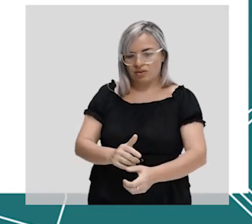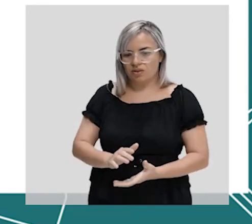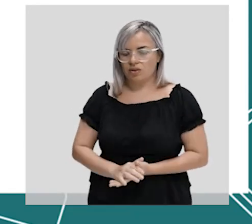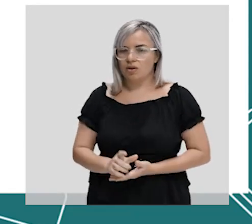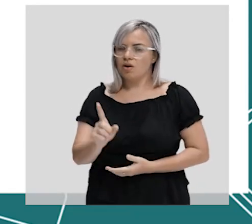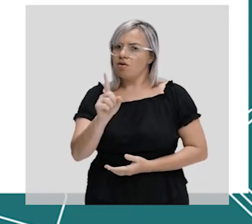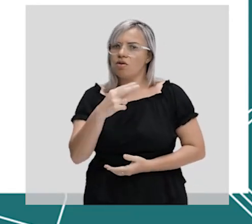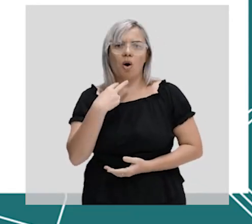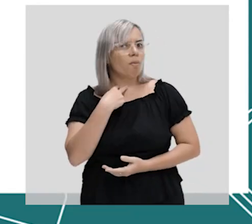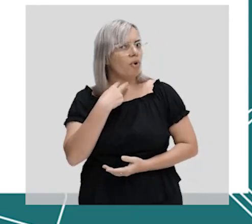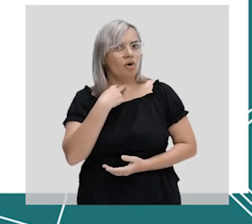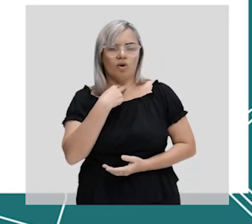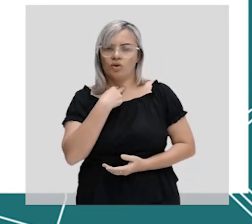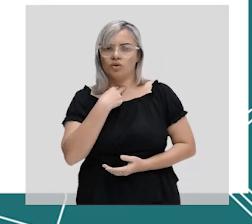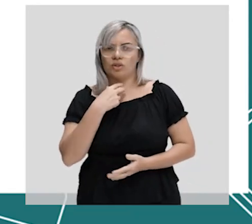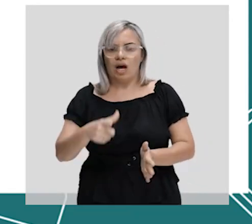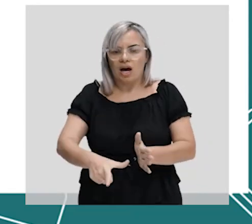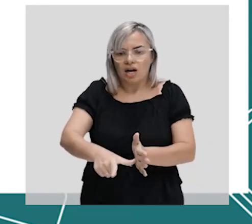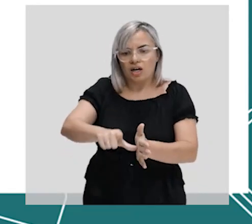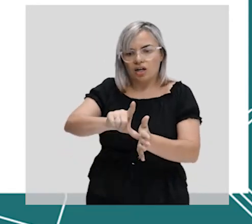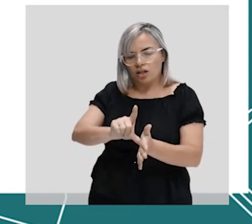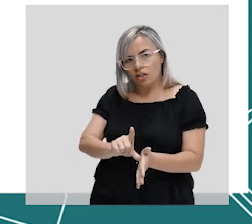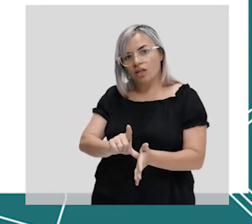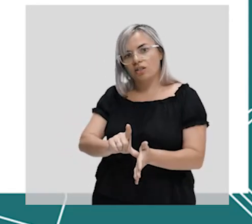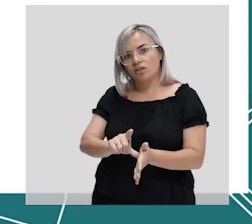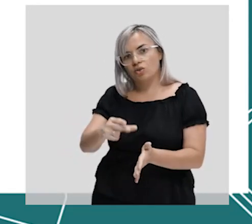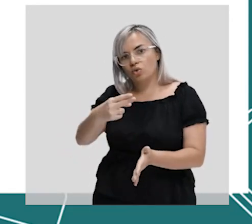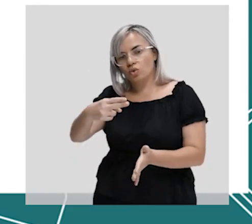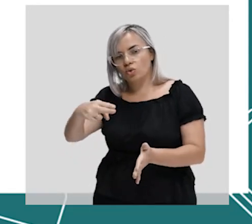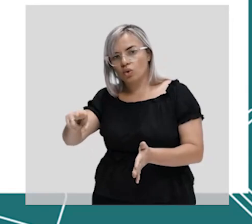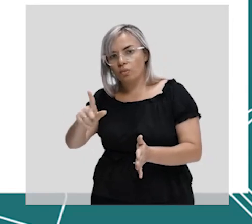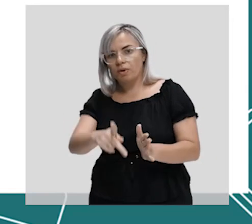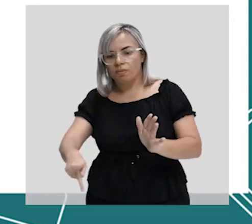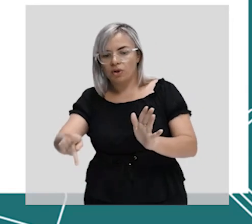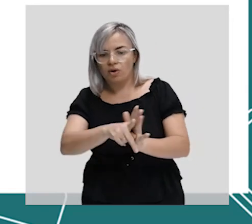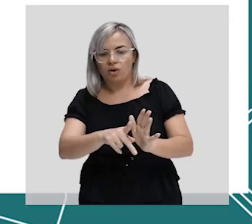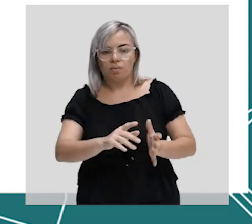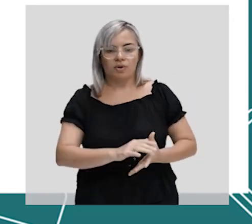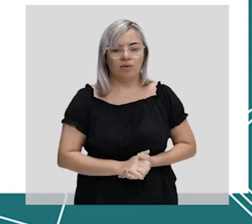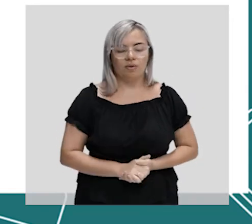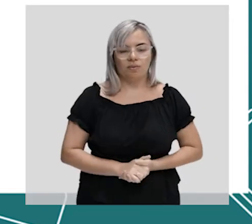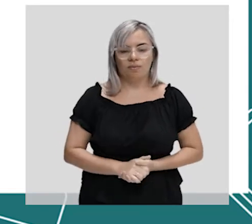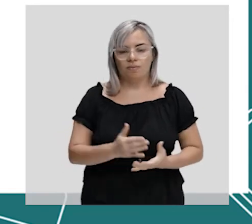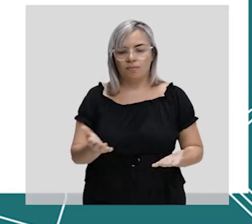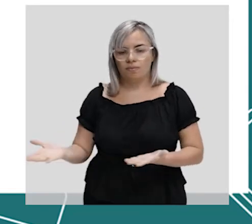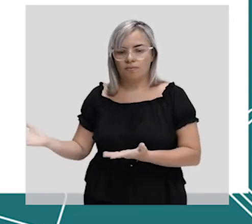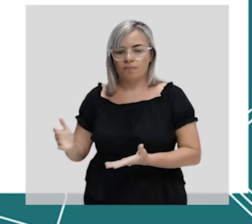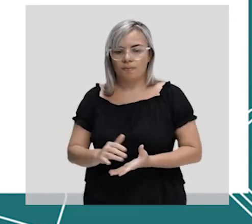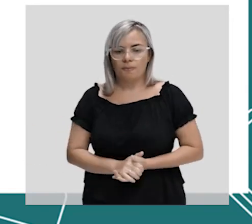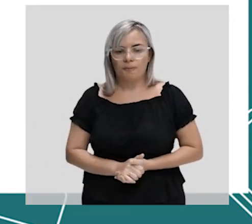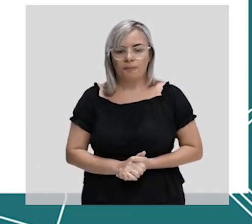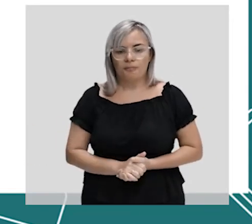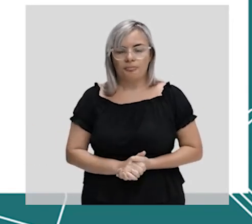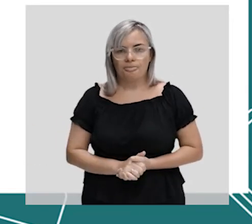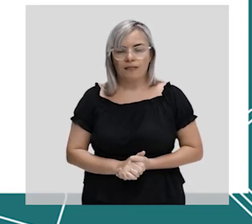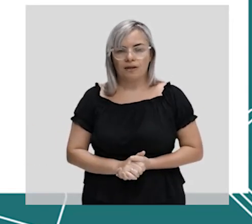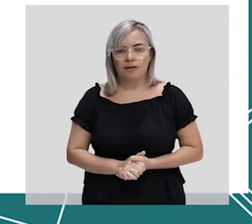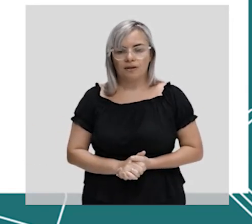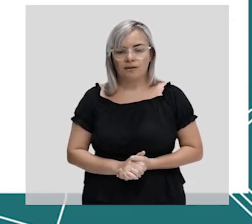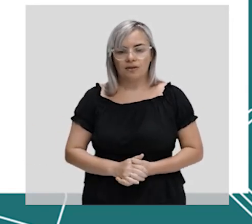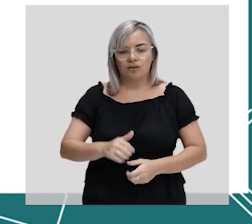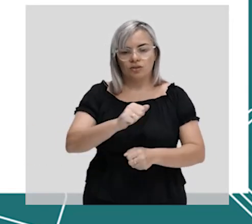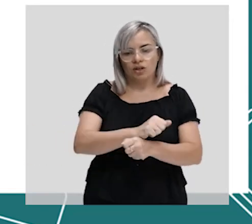Mirta. Diante de adjetivos possessivos. Mi padre es mi héroe. Mi padre es